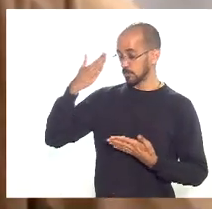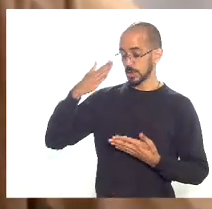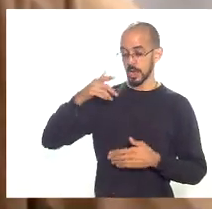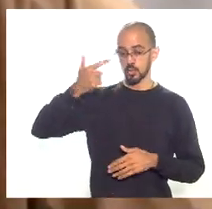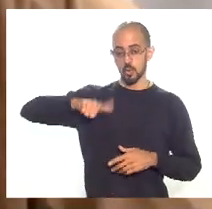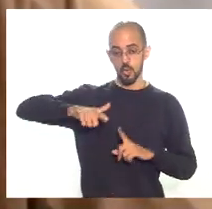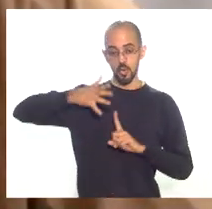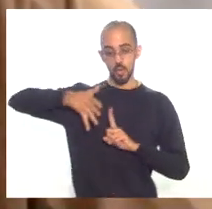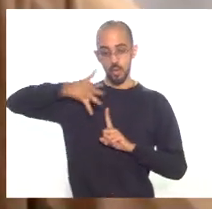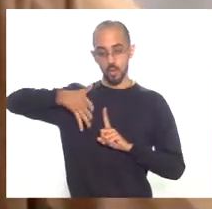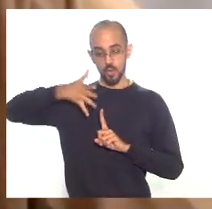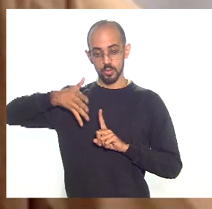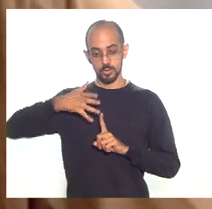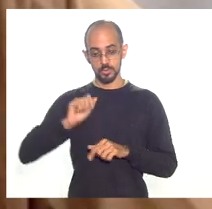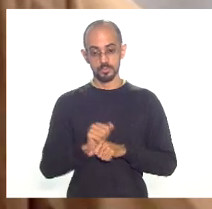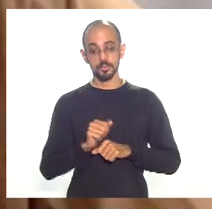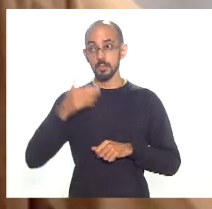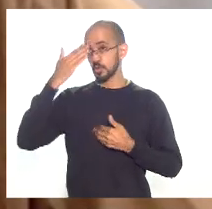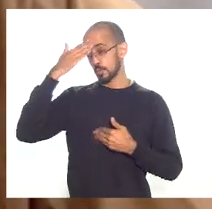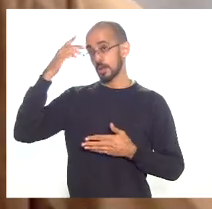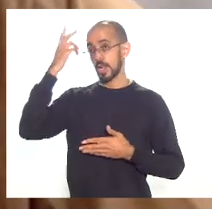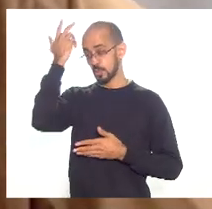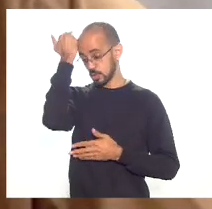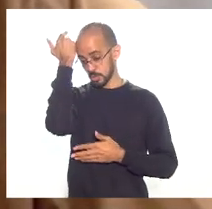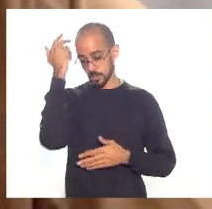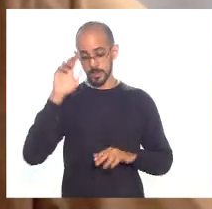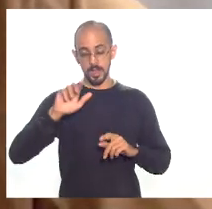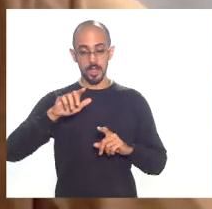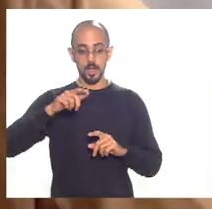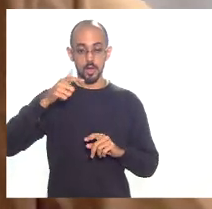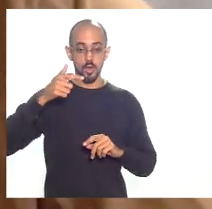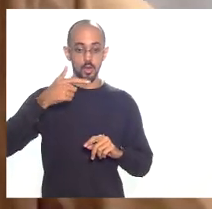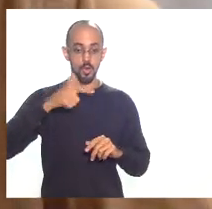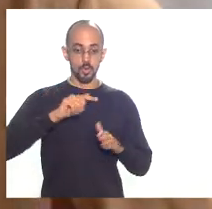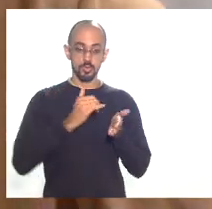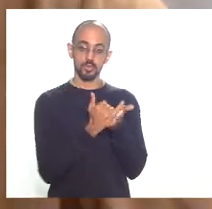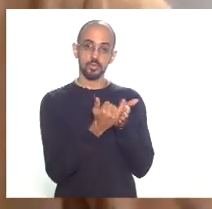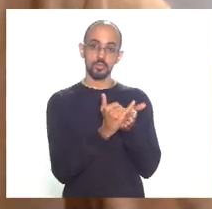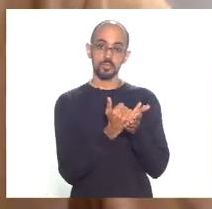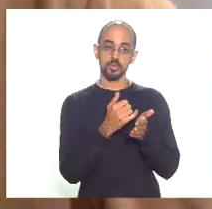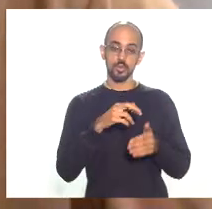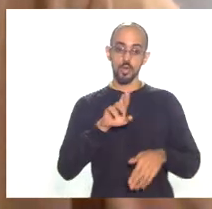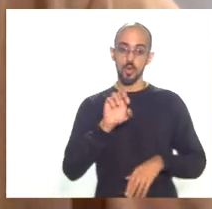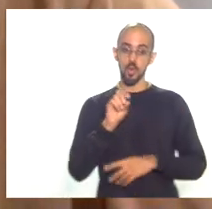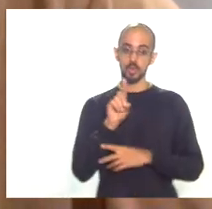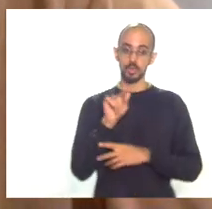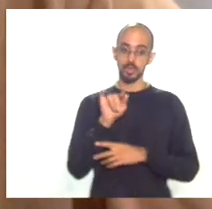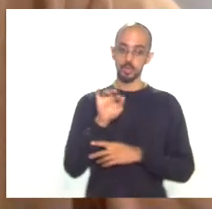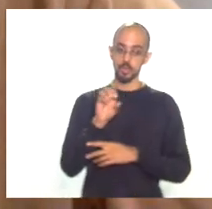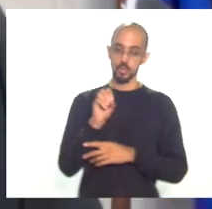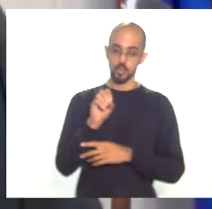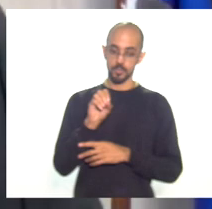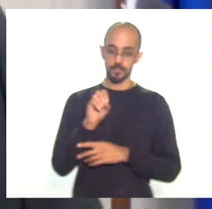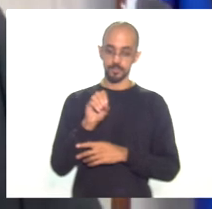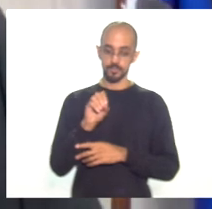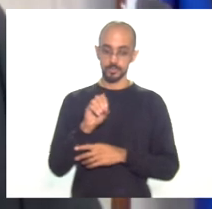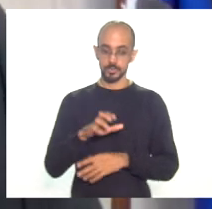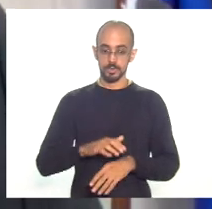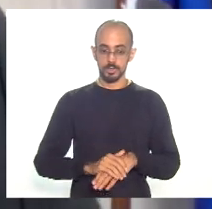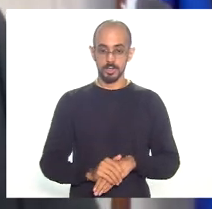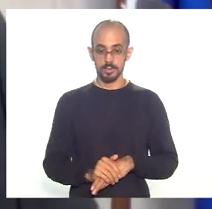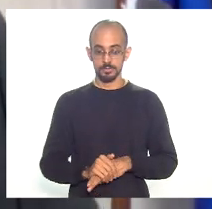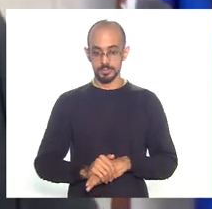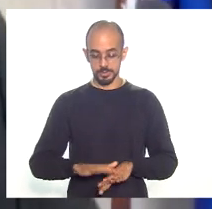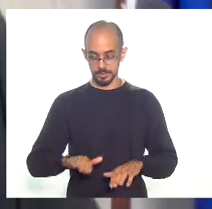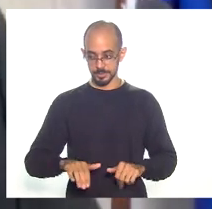obrigada deputado Iramar próximo orador escrito é o deputado Rodrigo Amorim senhora presidente o